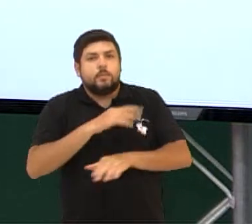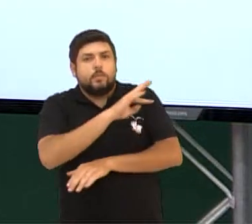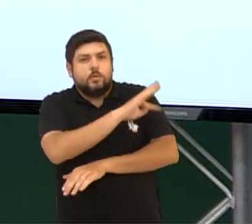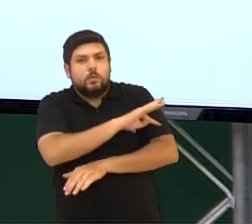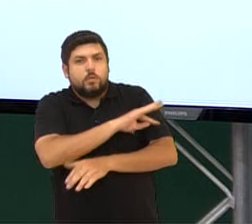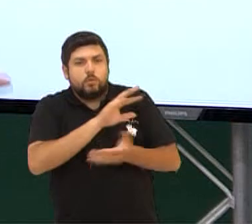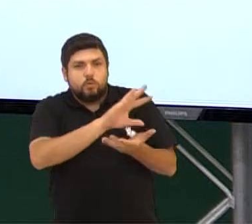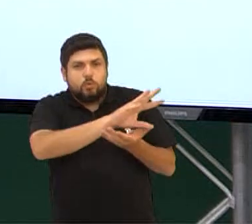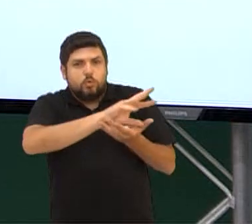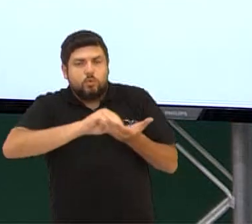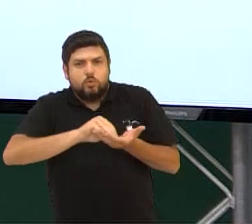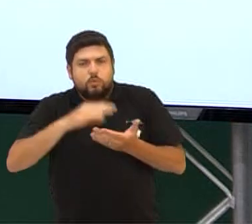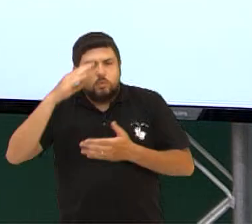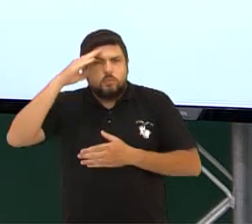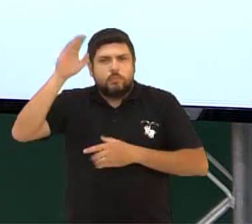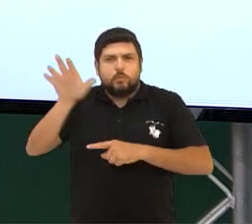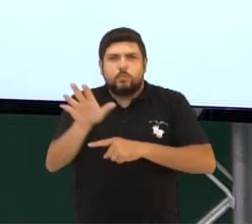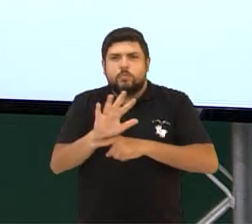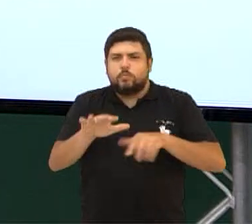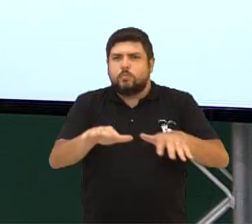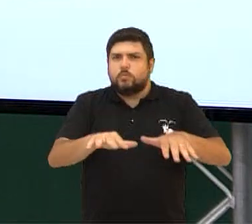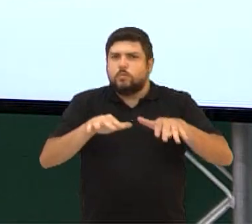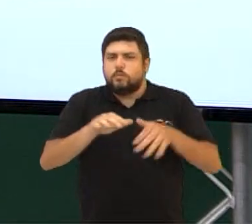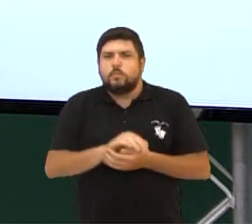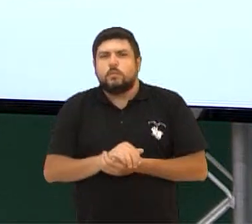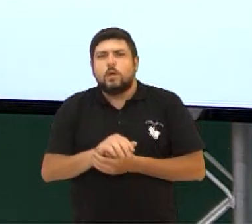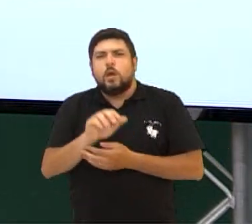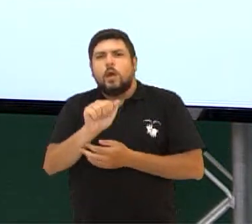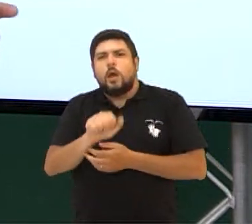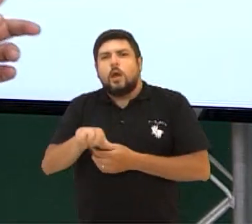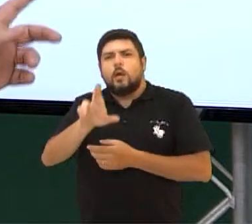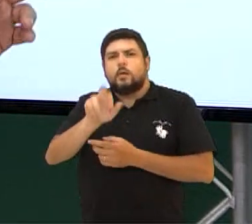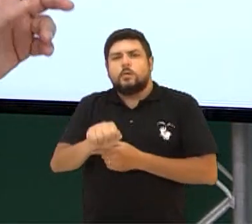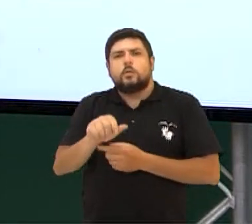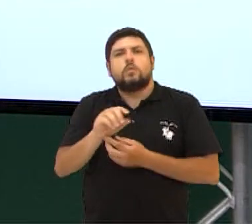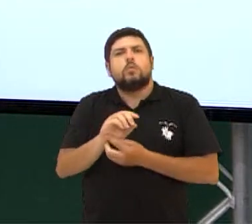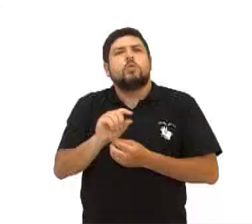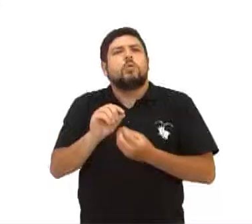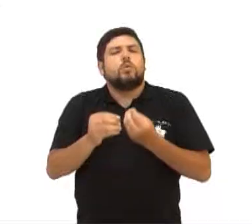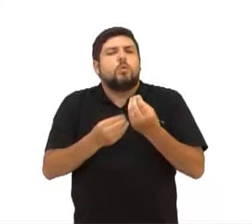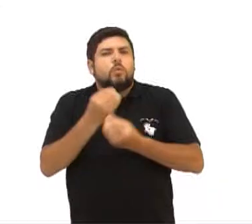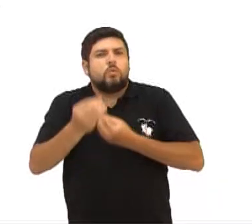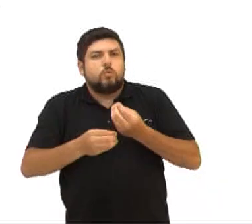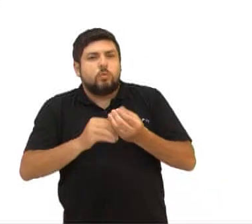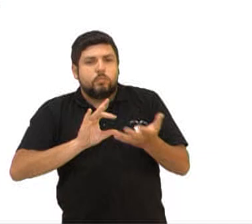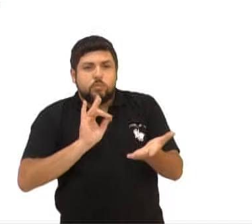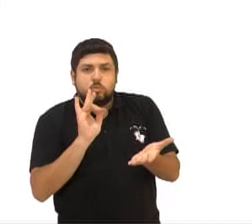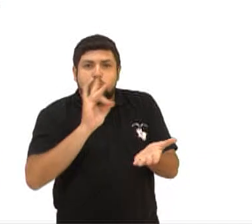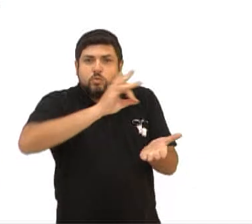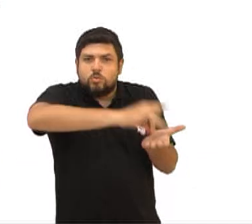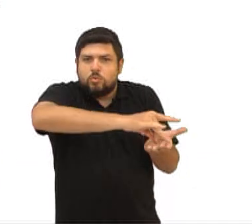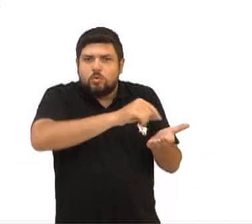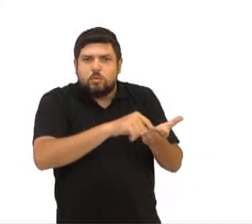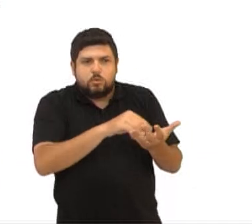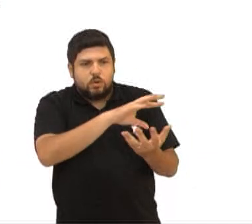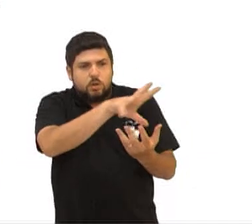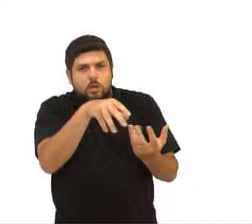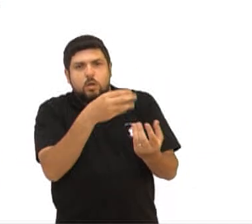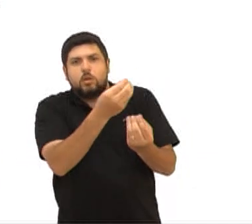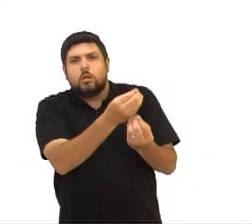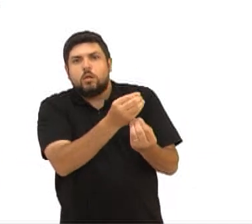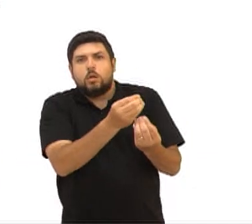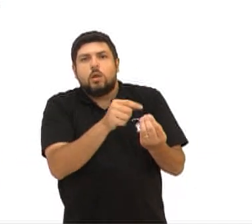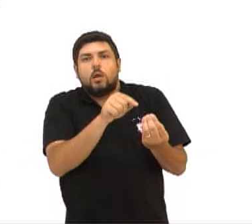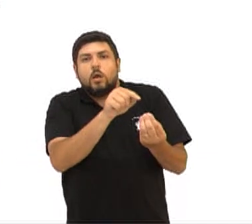do cinema, a aura acaba dissolvendo-se nas várias reproduções do original e retira da obra de arte seu